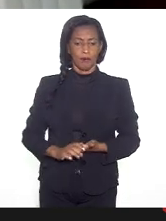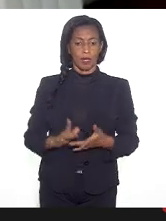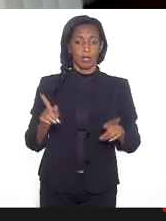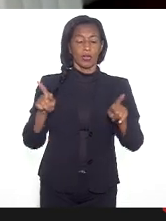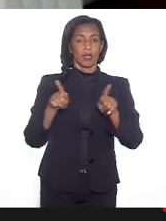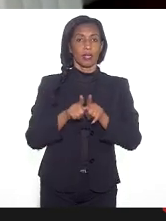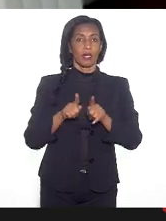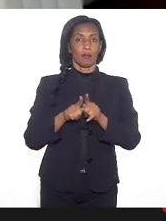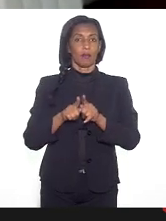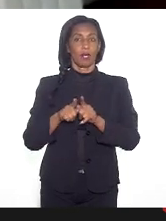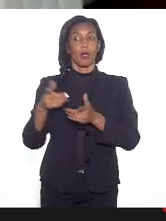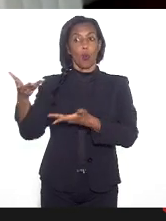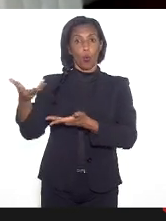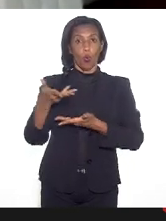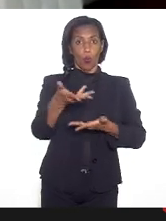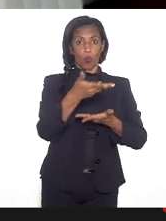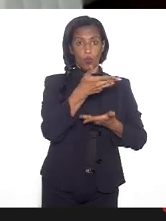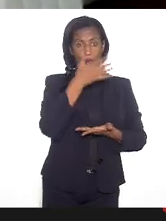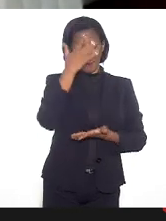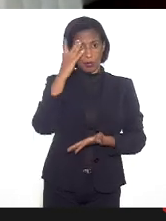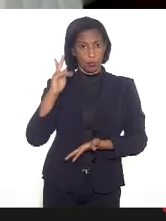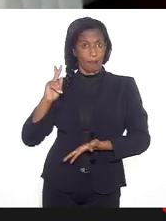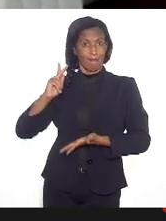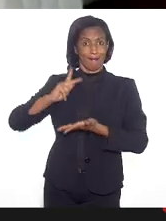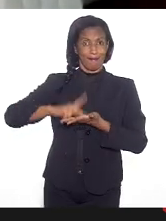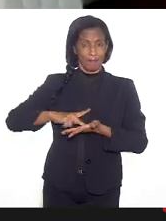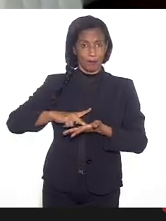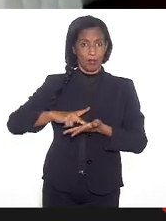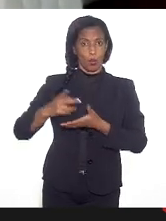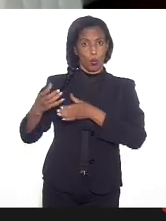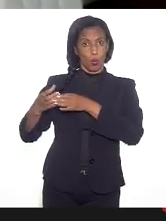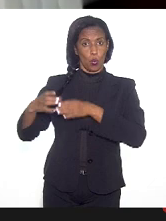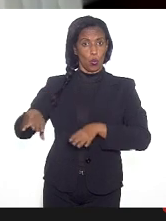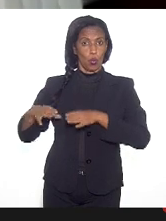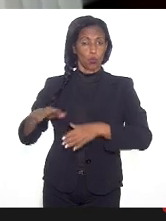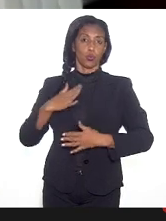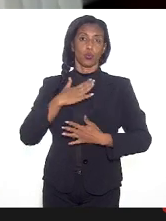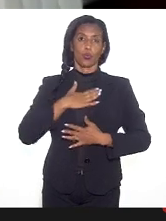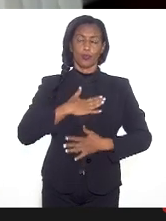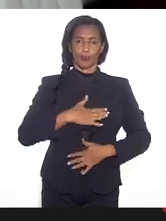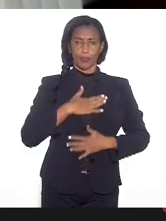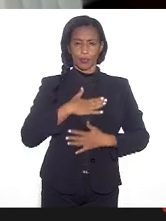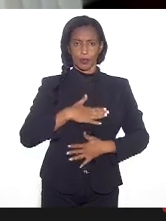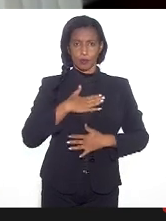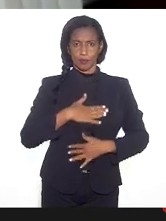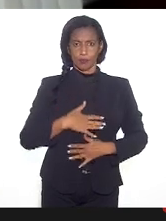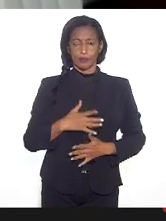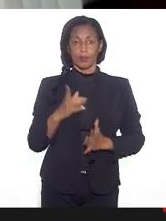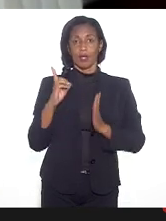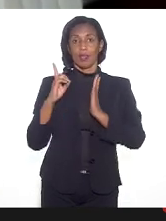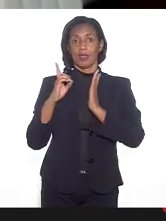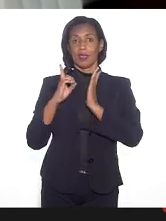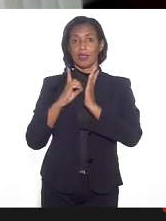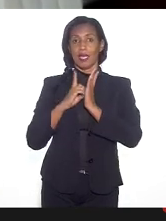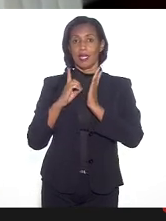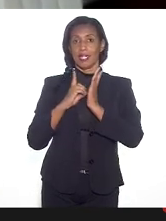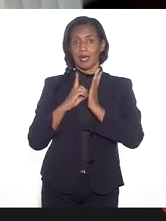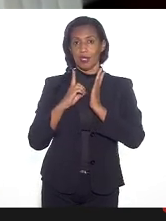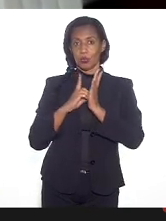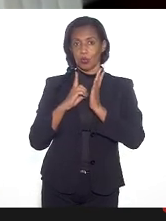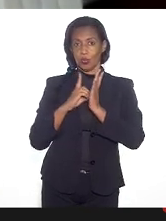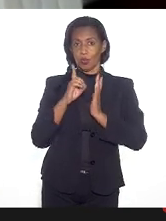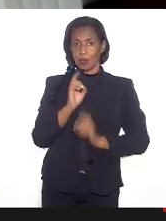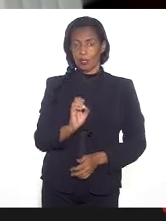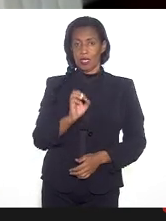possibilidade de convocação, um sinal de tranquilidade é o decreto do governador, que excepcionou